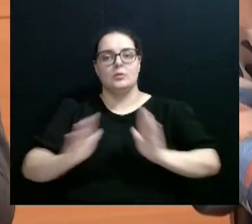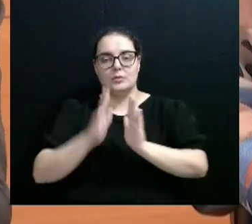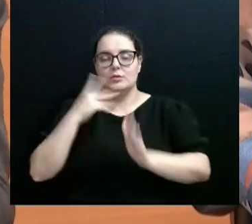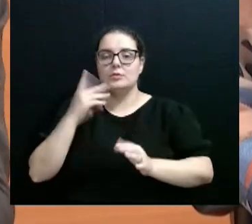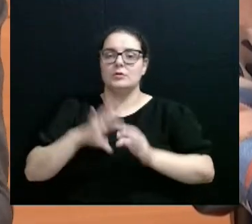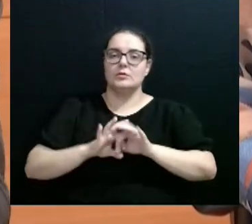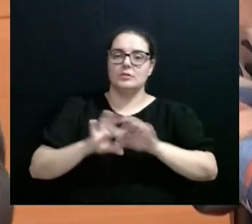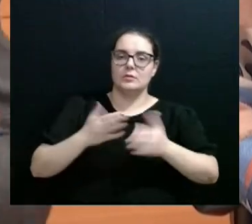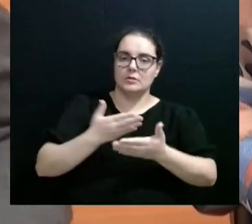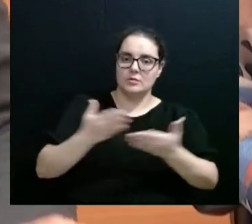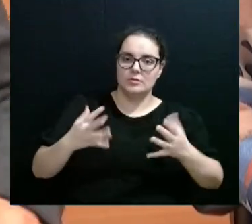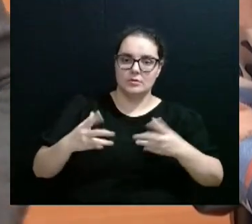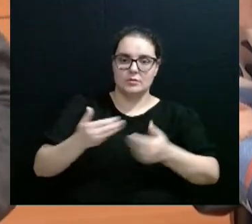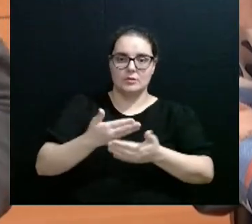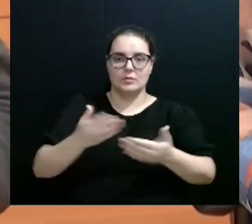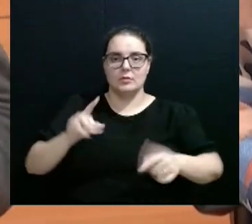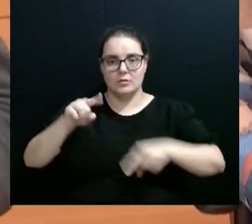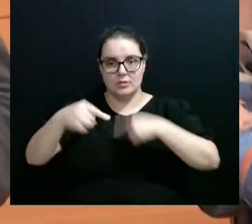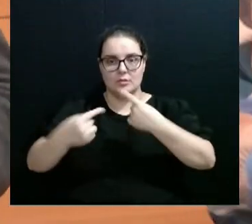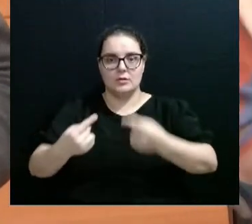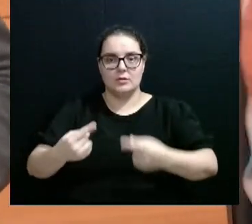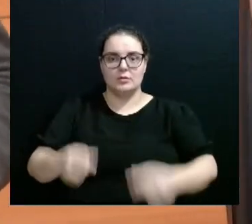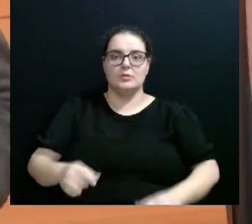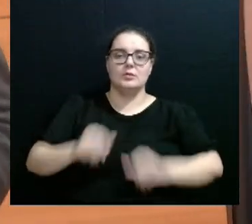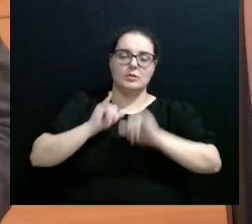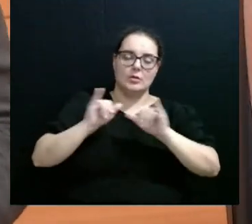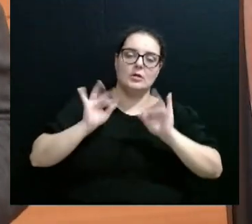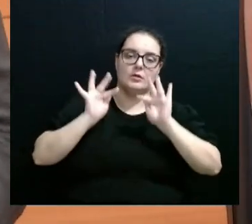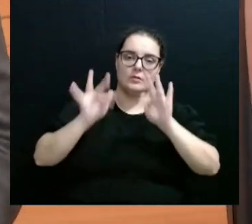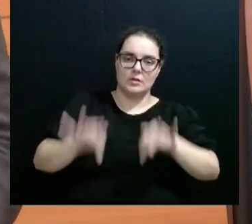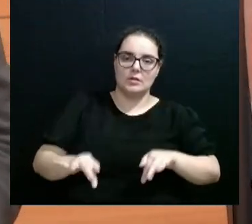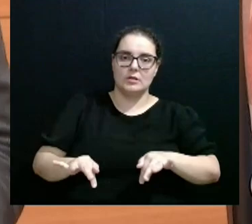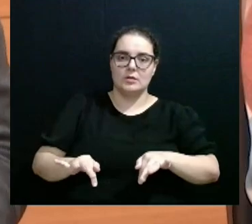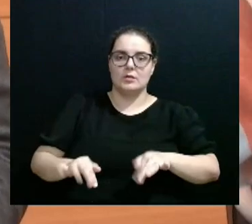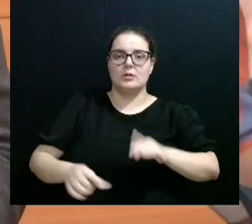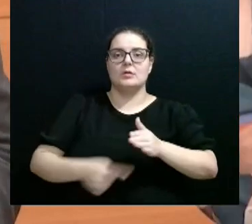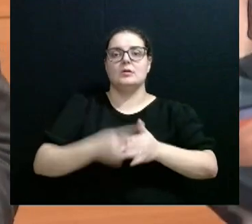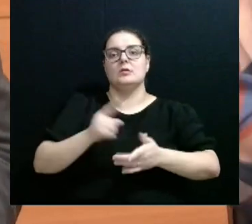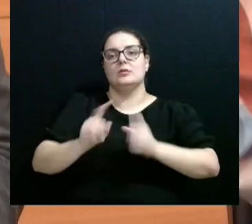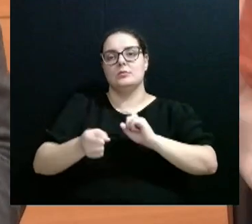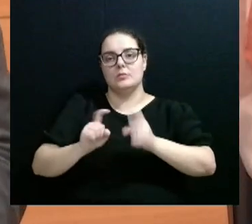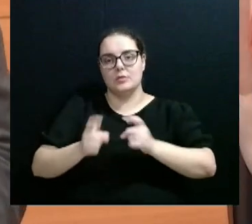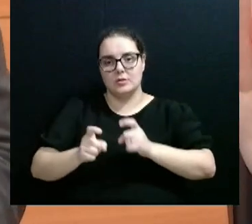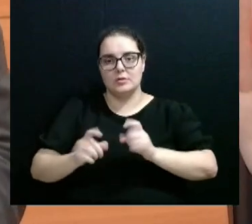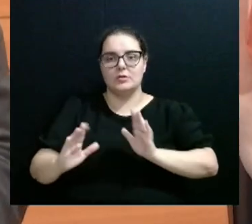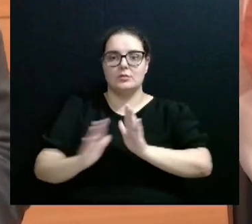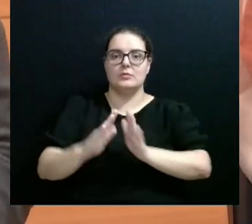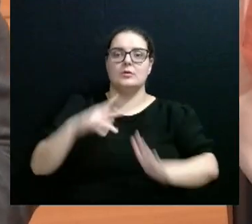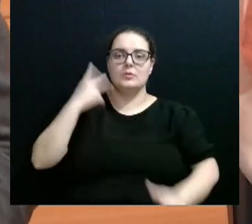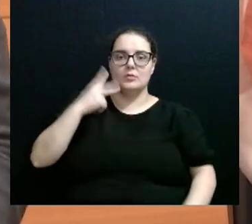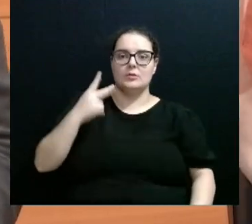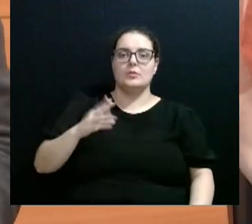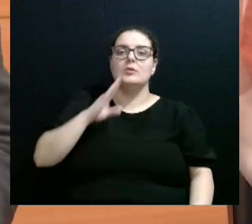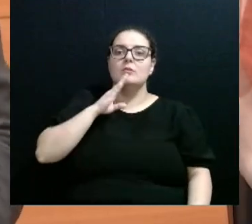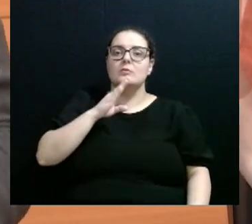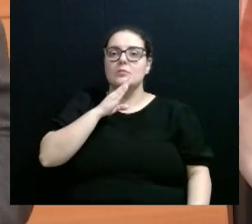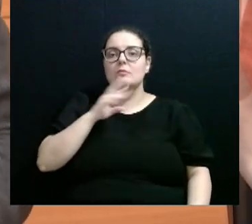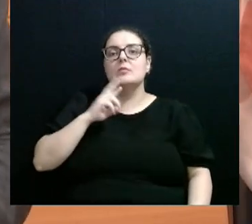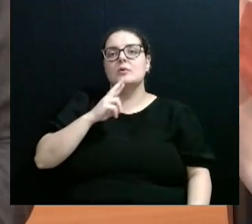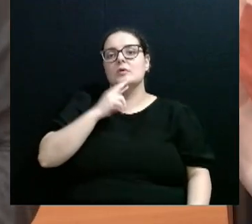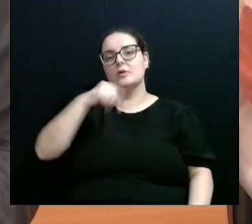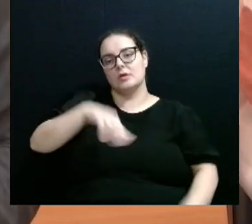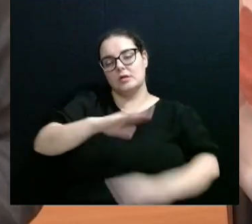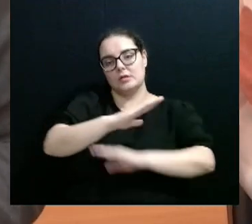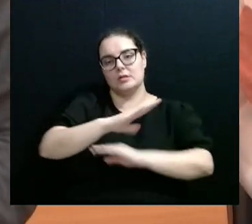vocês, e até a próxima. Eu declaro encerrada essa primeira reunião da Frente Parlamentar de Bares e Restaurantes aqui na Câmara Municipal de Campinas.